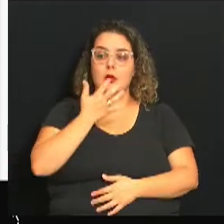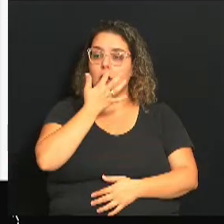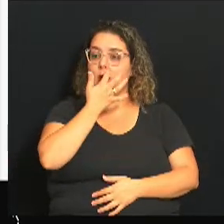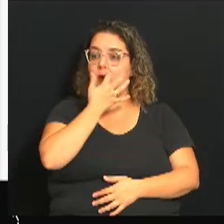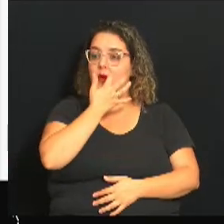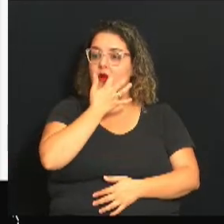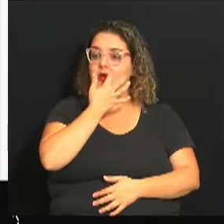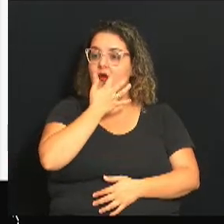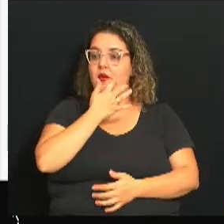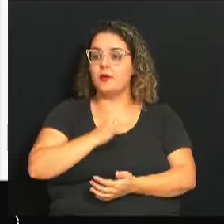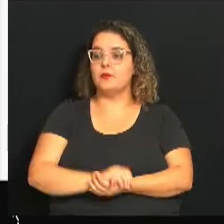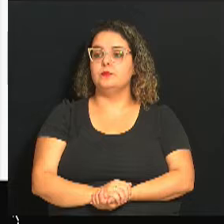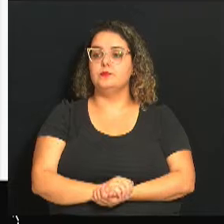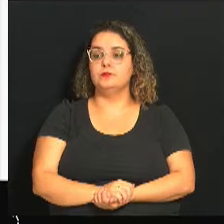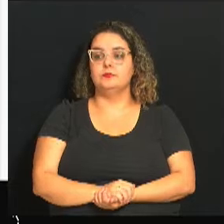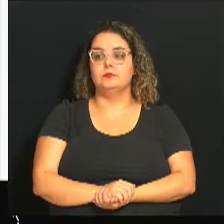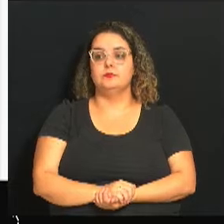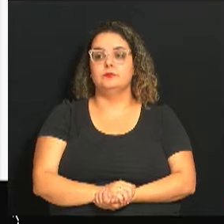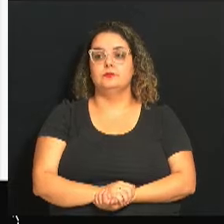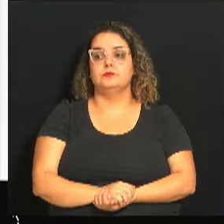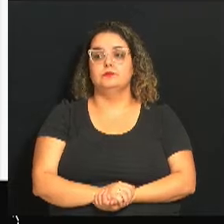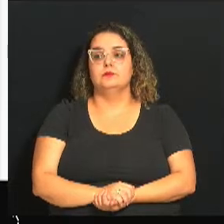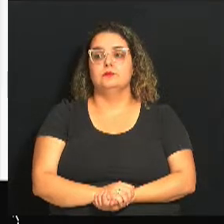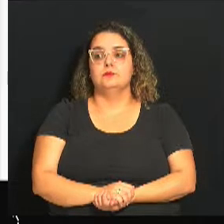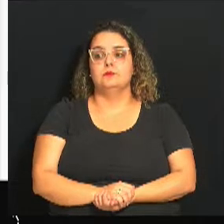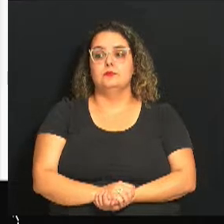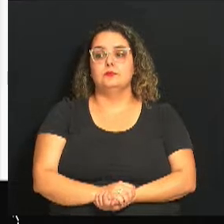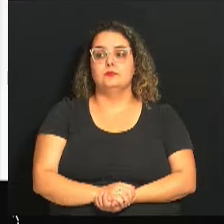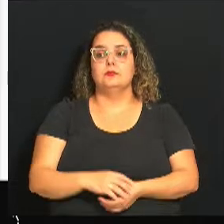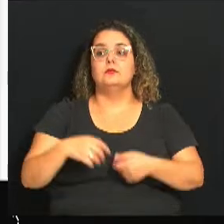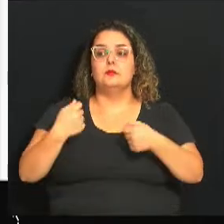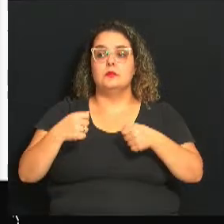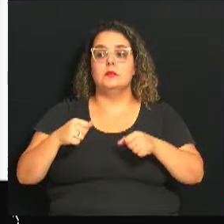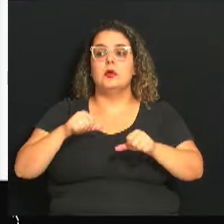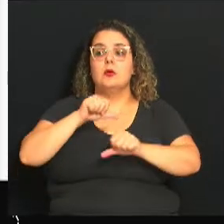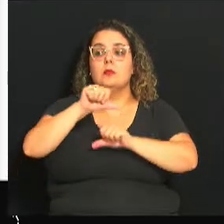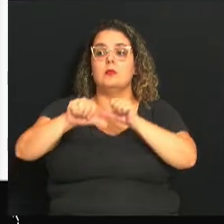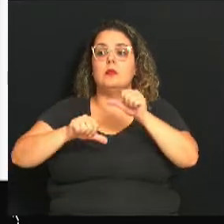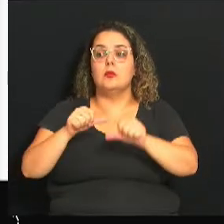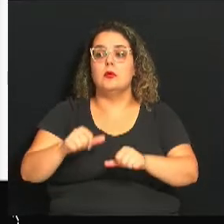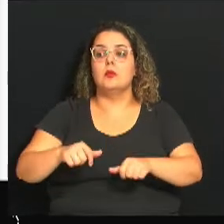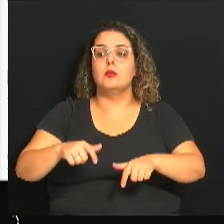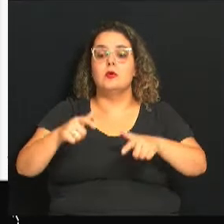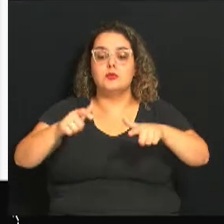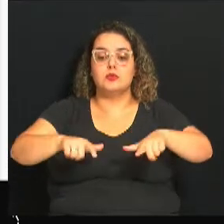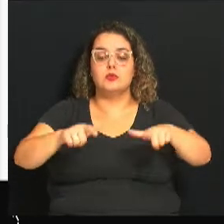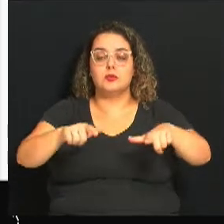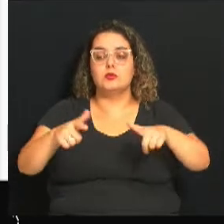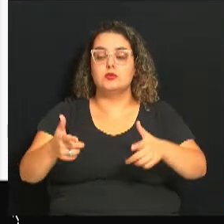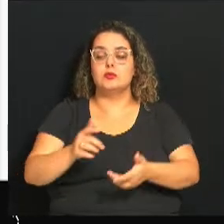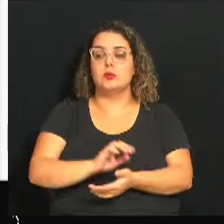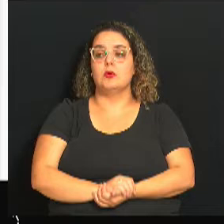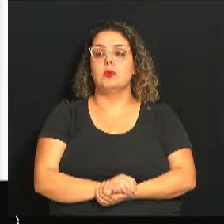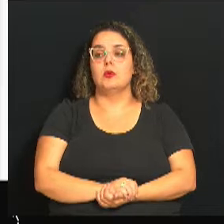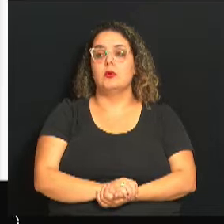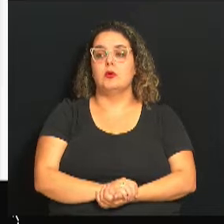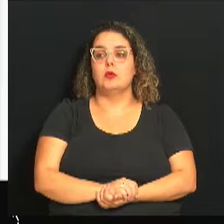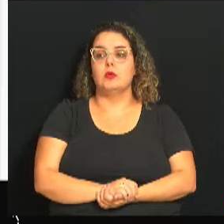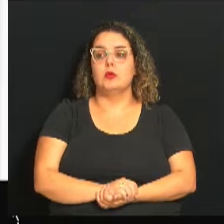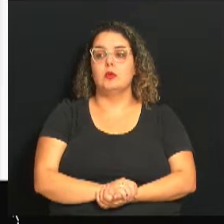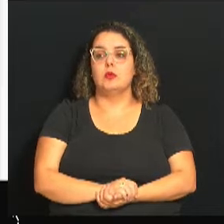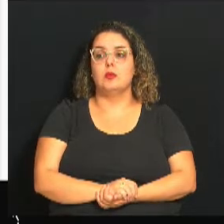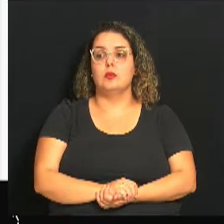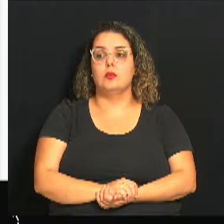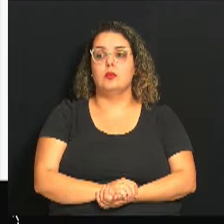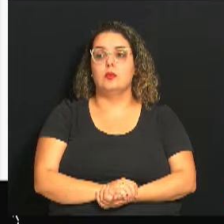surja efeito, né? Para isso, a gente tem que também mudar os ambientes que hoje tem o centro, que hoje é árido, né? Tem uma falta da questão